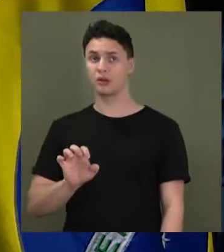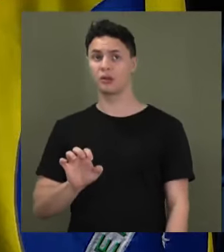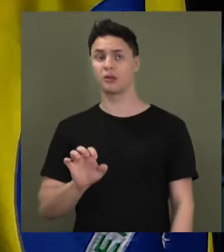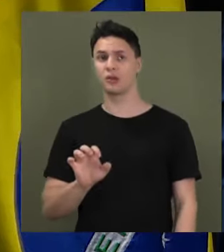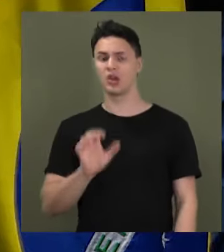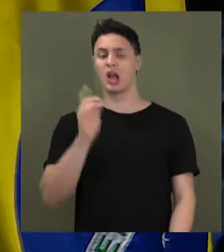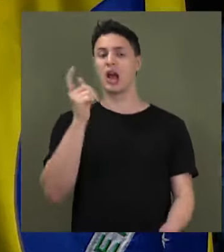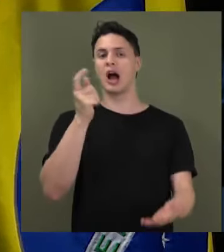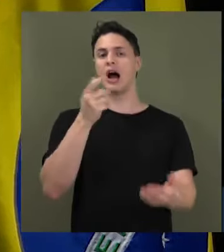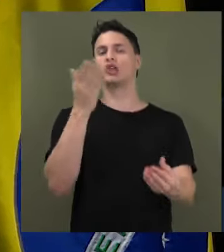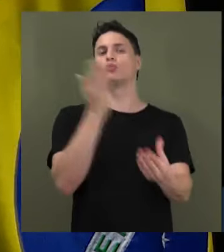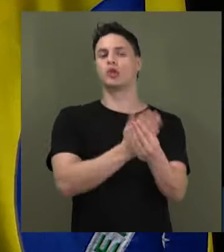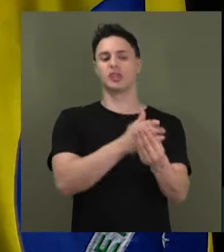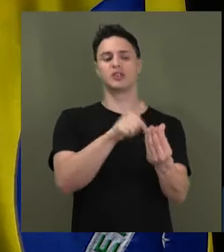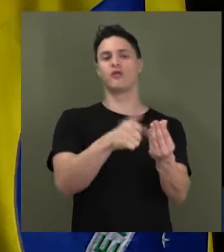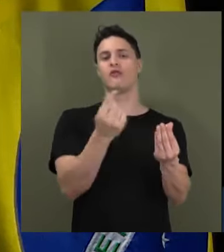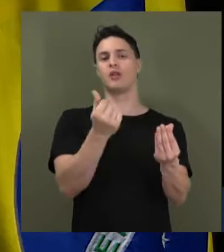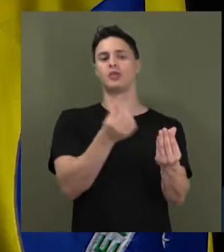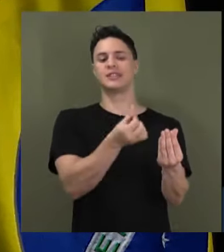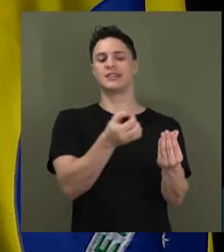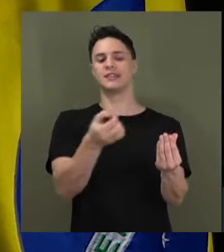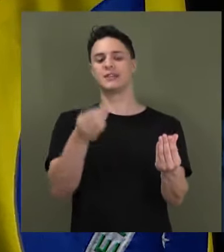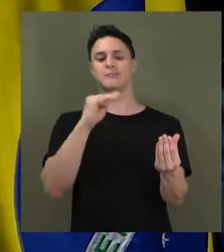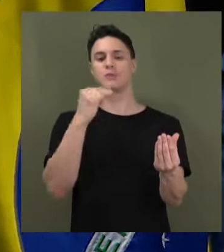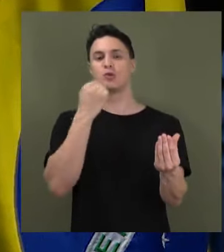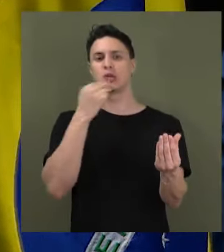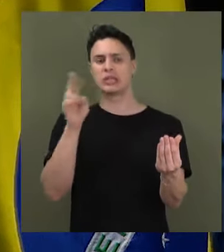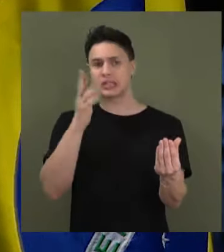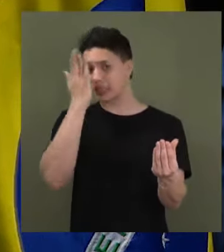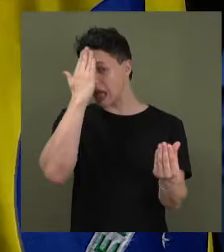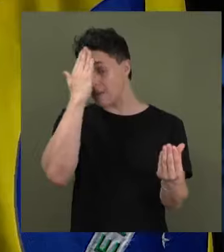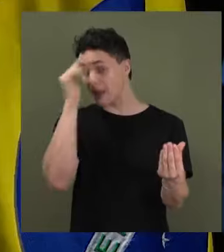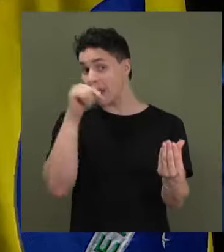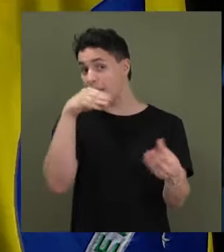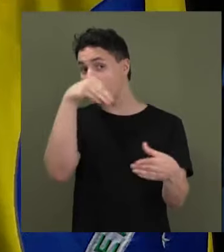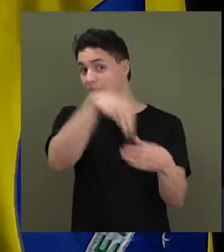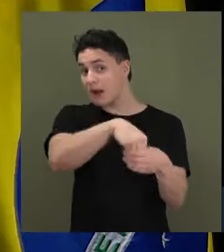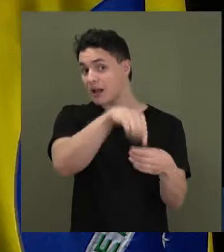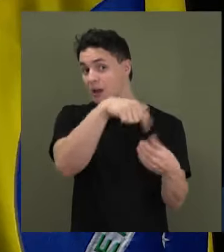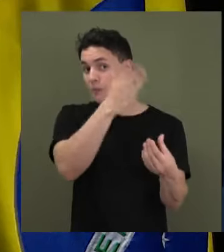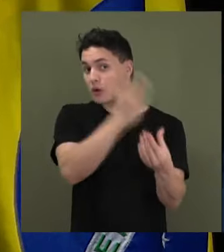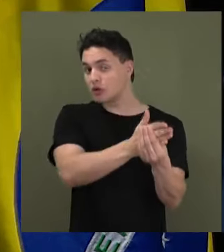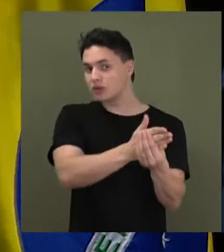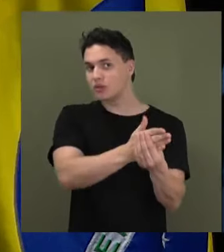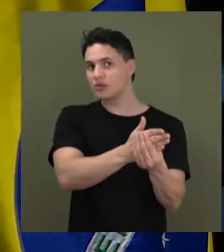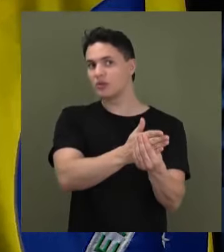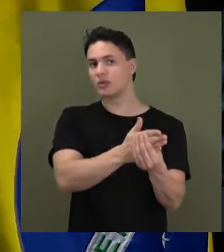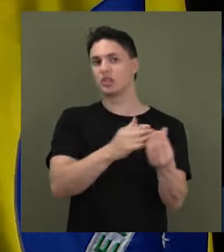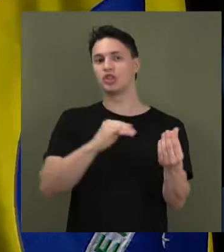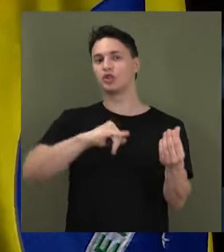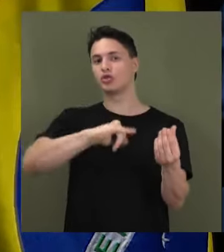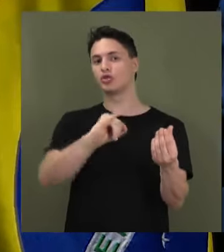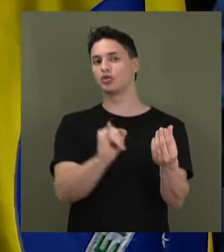de 600 milhões de reais, envolvendo sabe quem? A JIF.